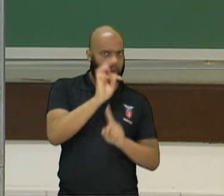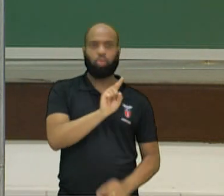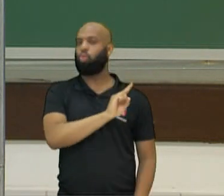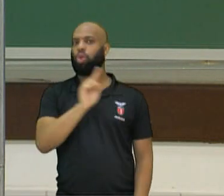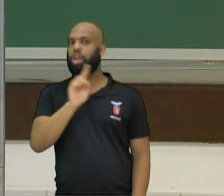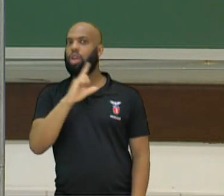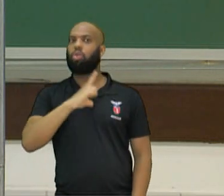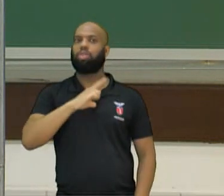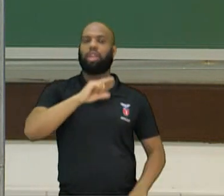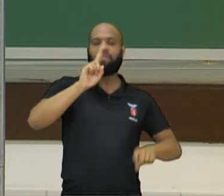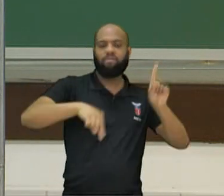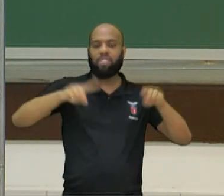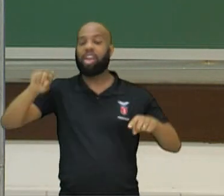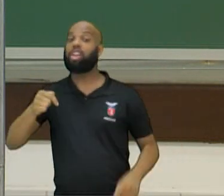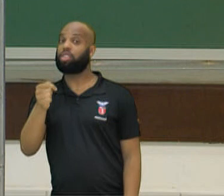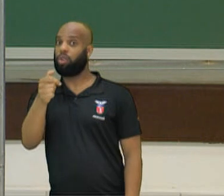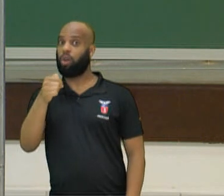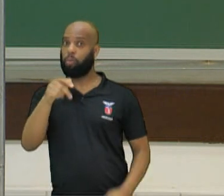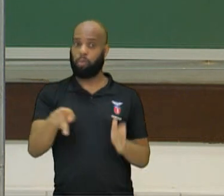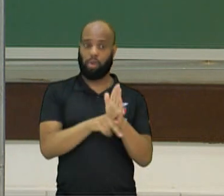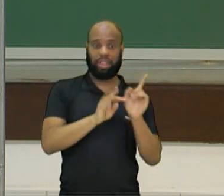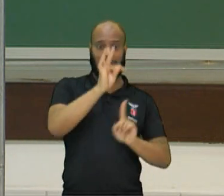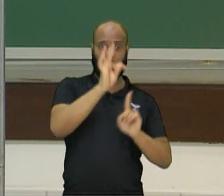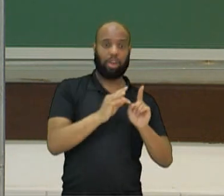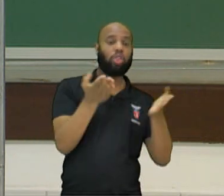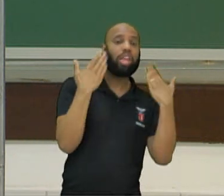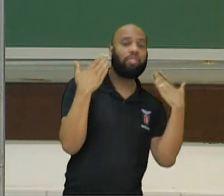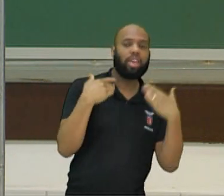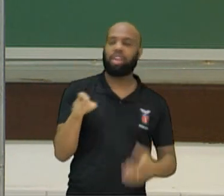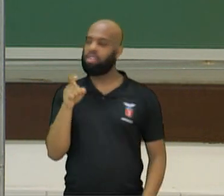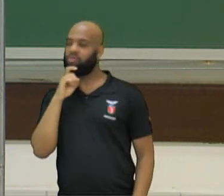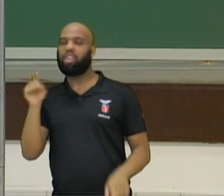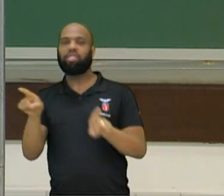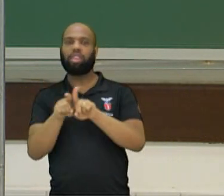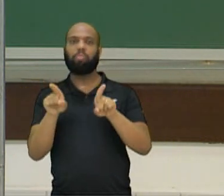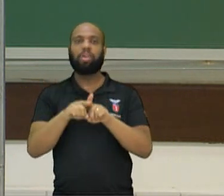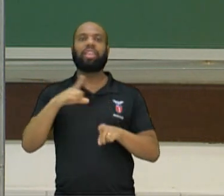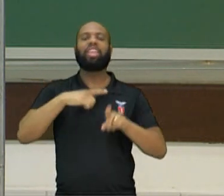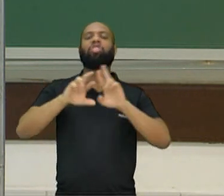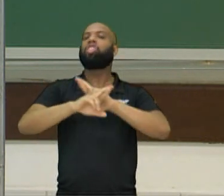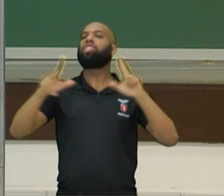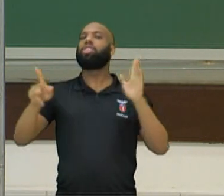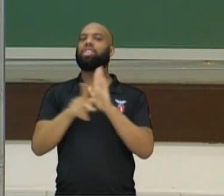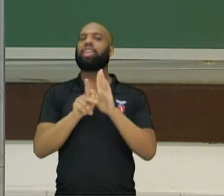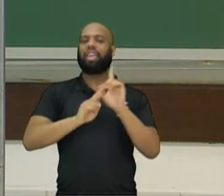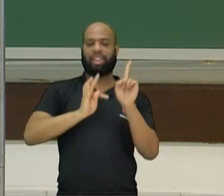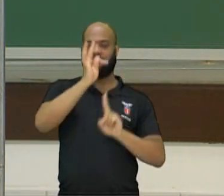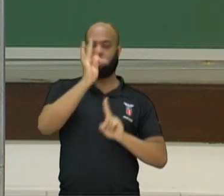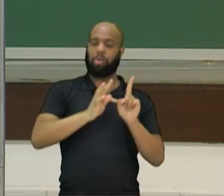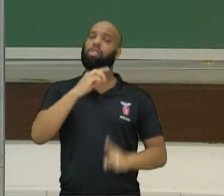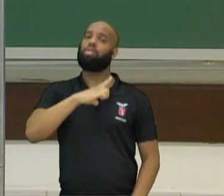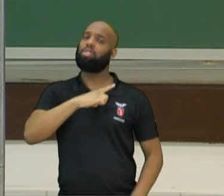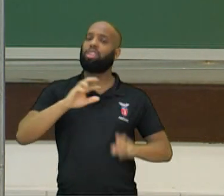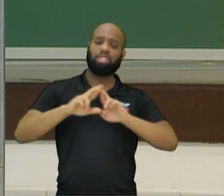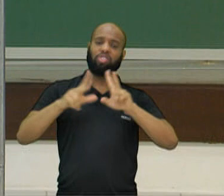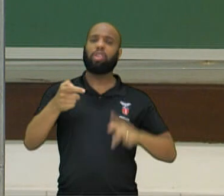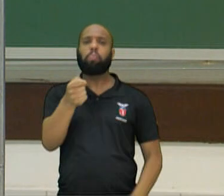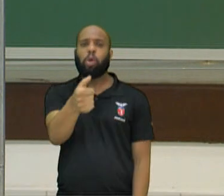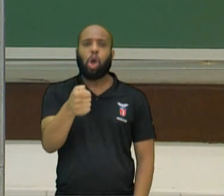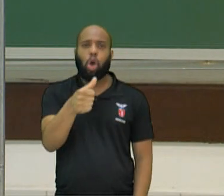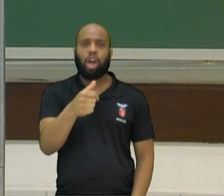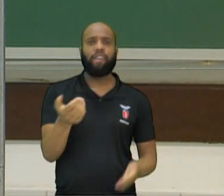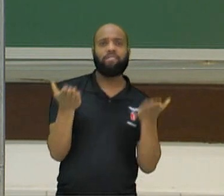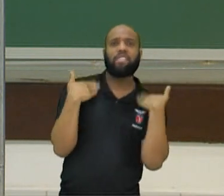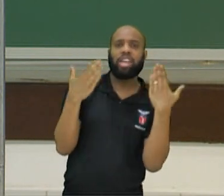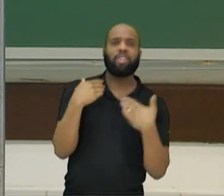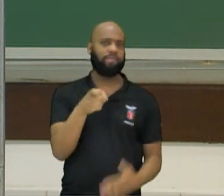pequena variação térmica entre verão e inverno. Há uma pequena diferença de temperatura entre o